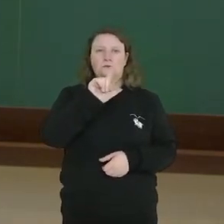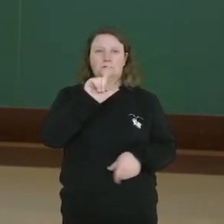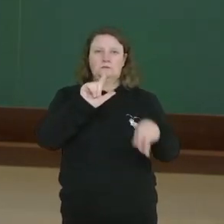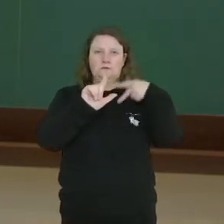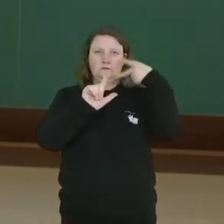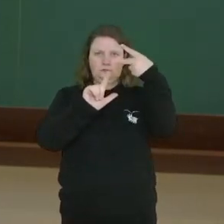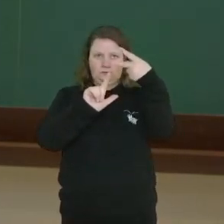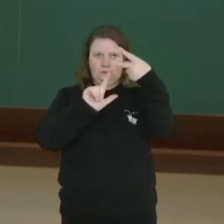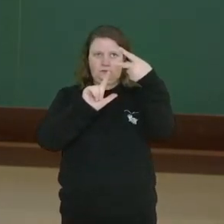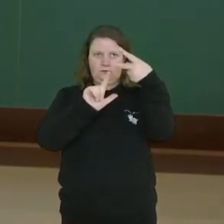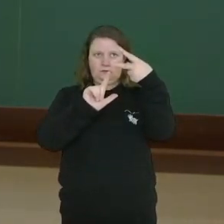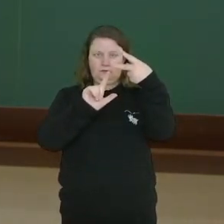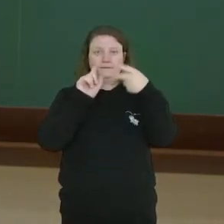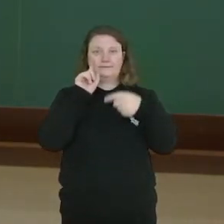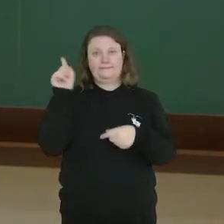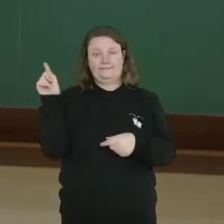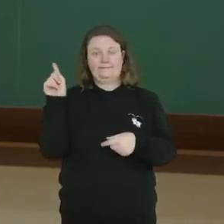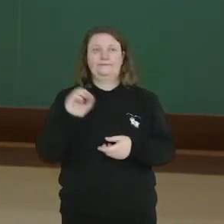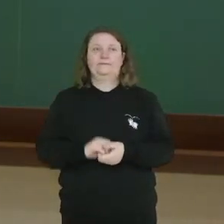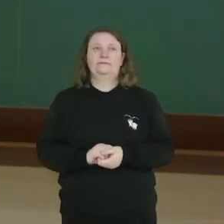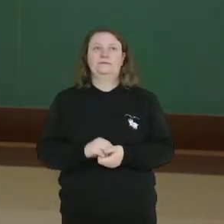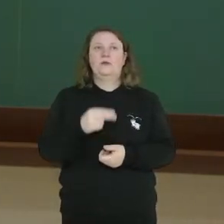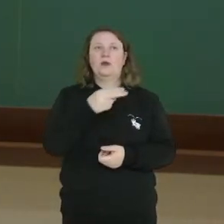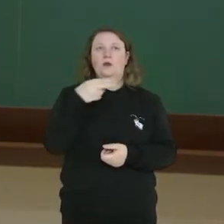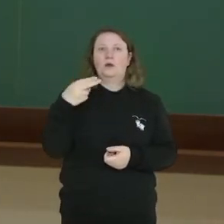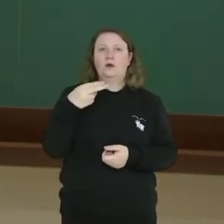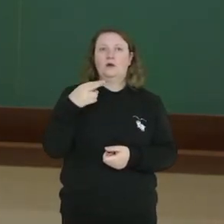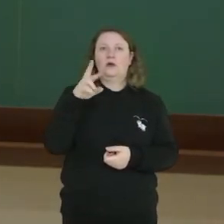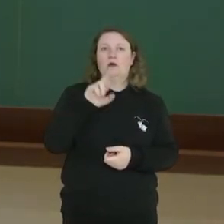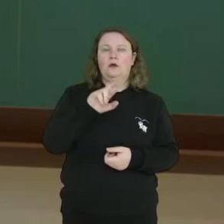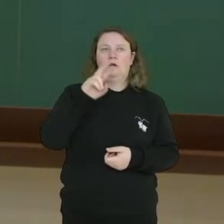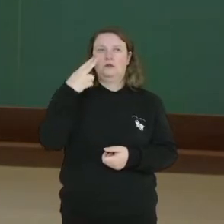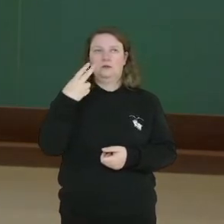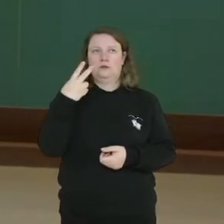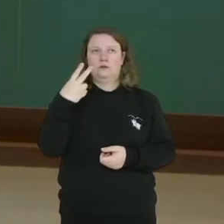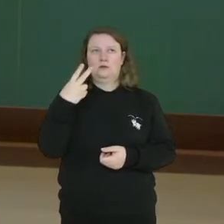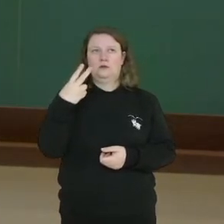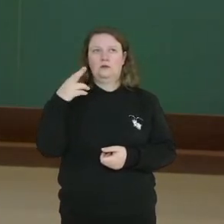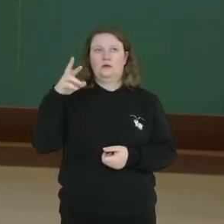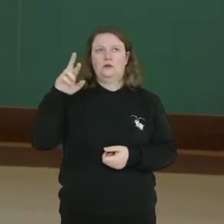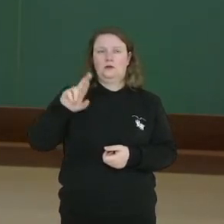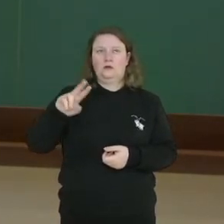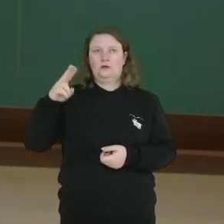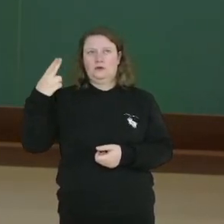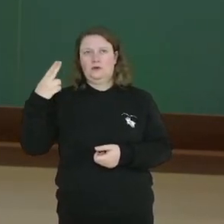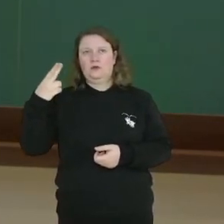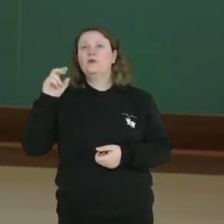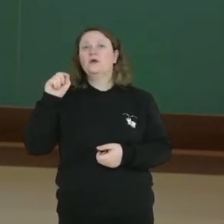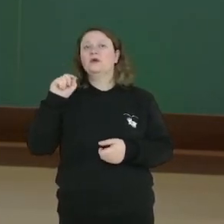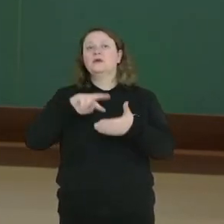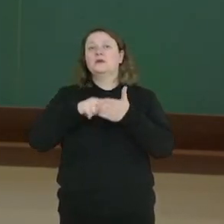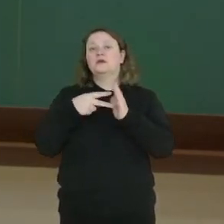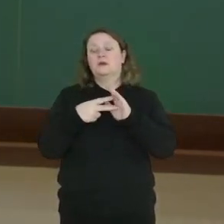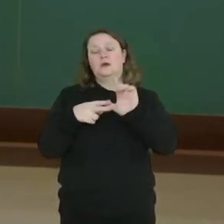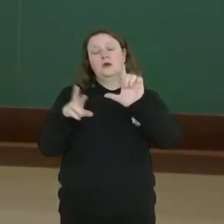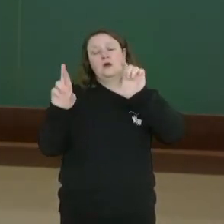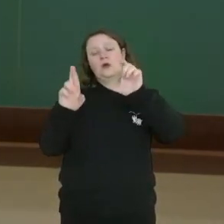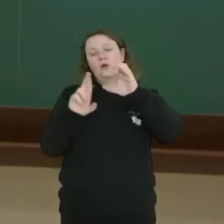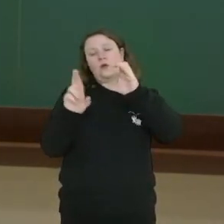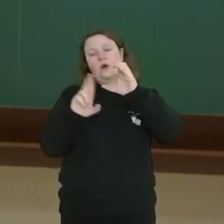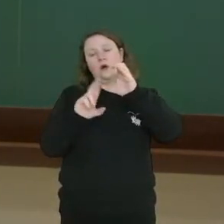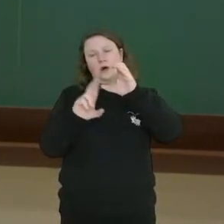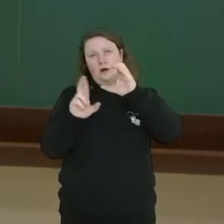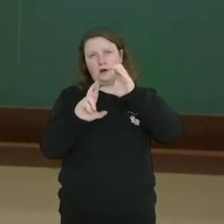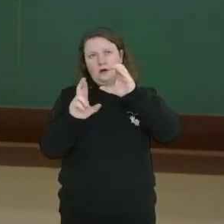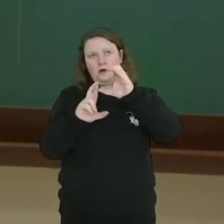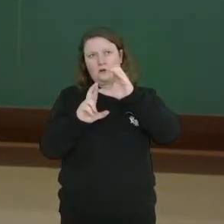hipotenusa aqui, L ao quadrado, igual aos dois catetos somados ao quadrado, que são os raios, ó, certo? Eu vou determinar